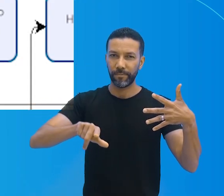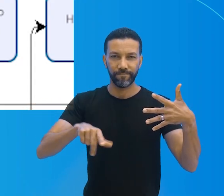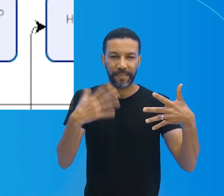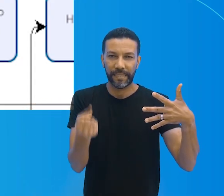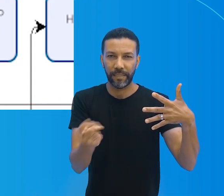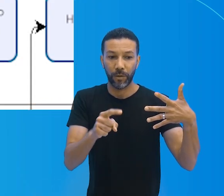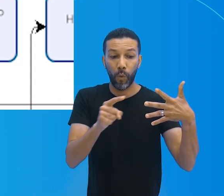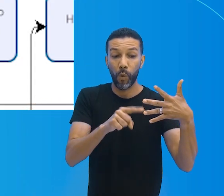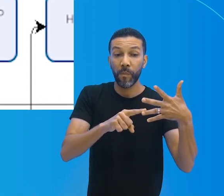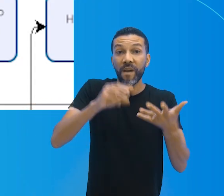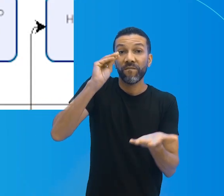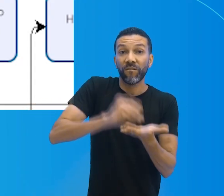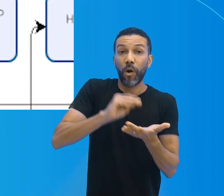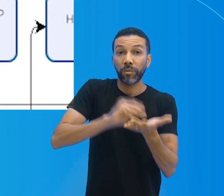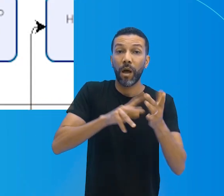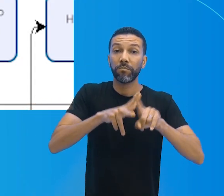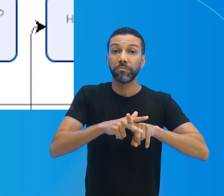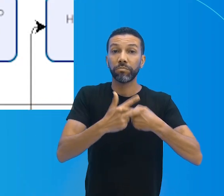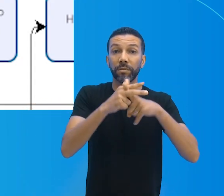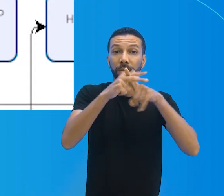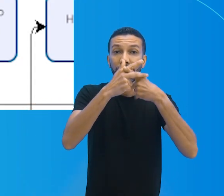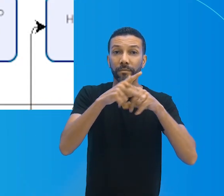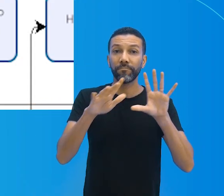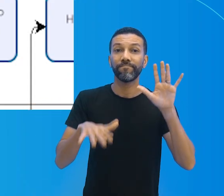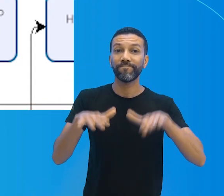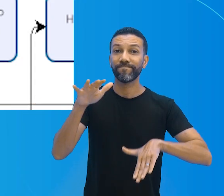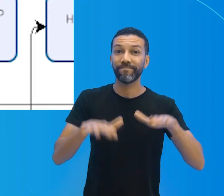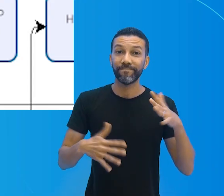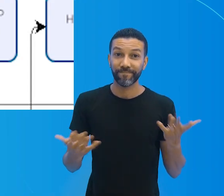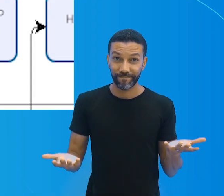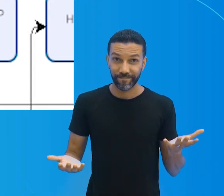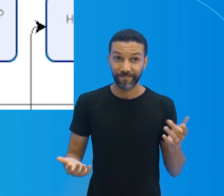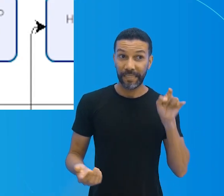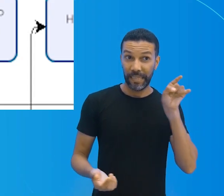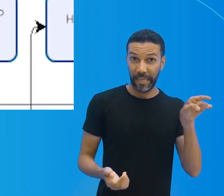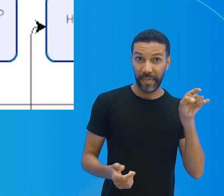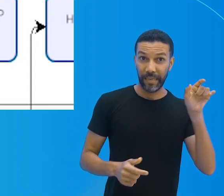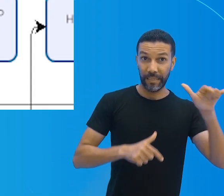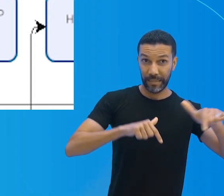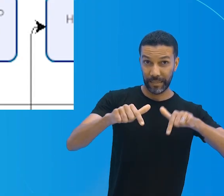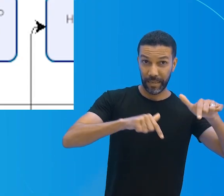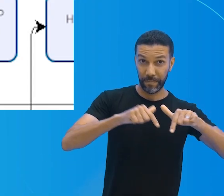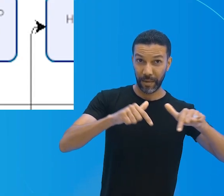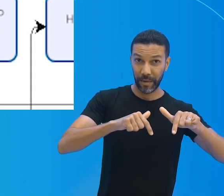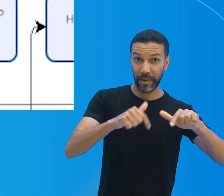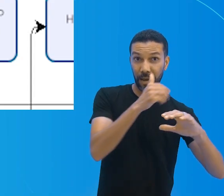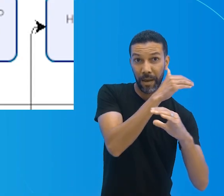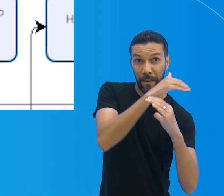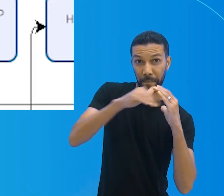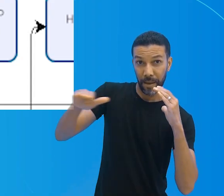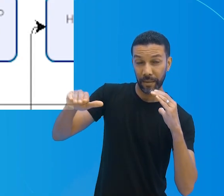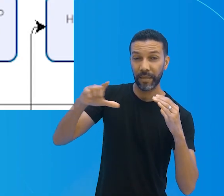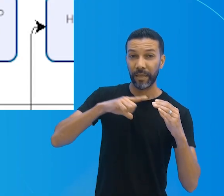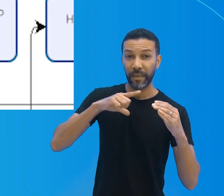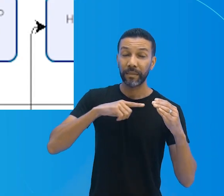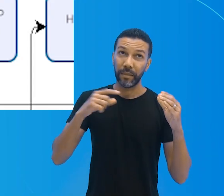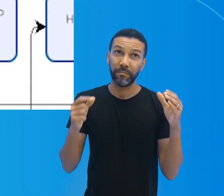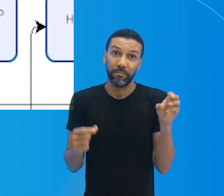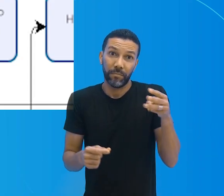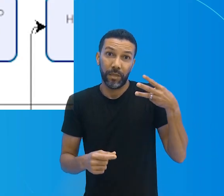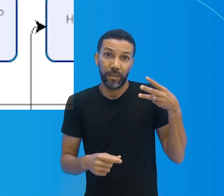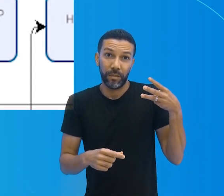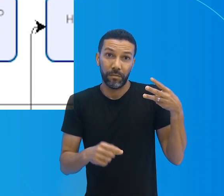ou negada ou que necessita de uma correção. Então, aquela entrega executada pelo servidor vai